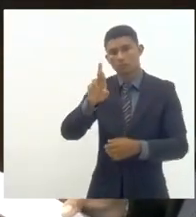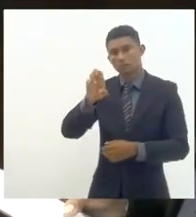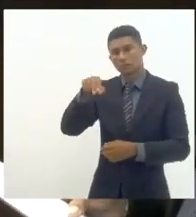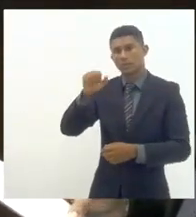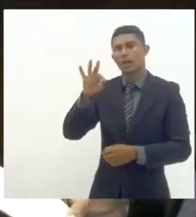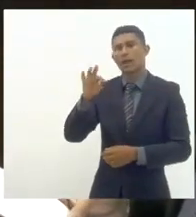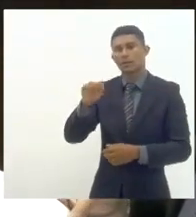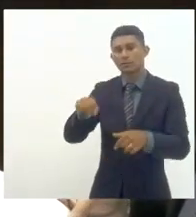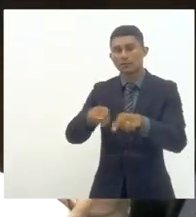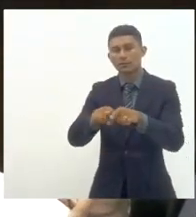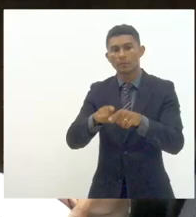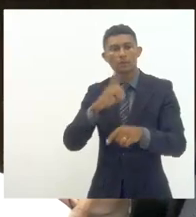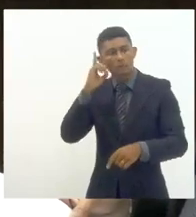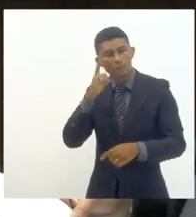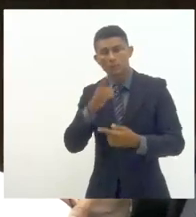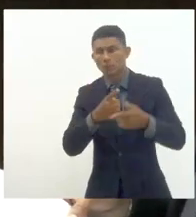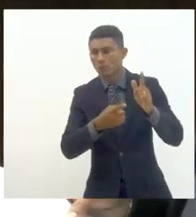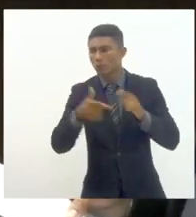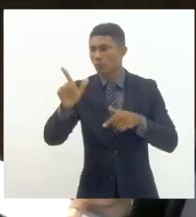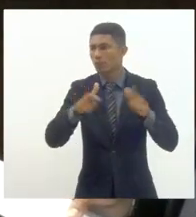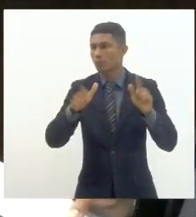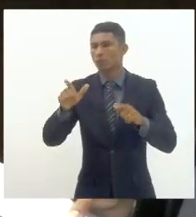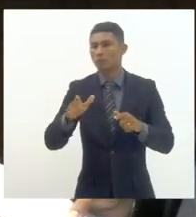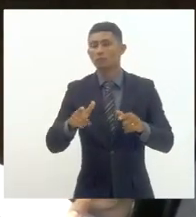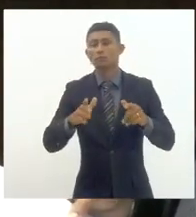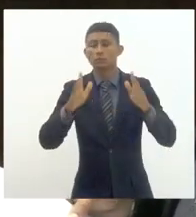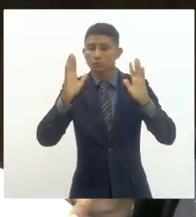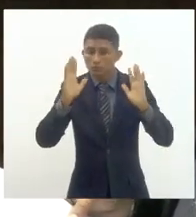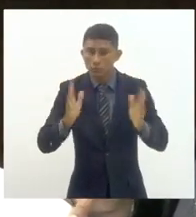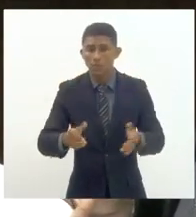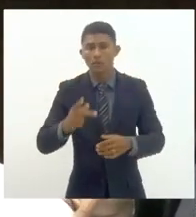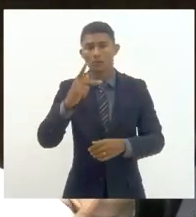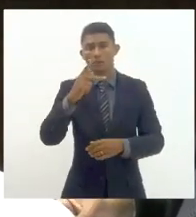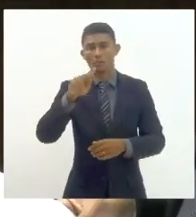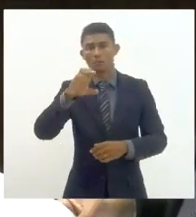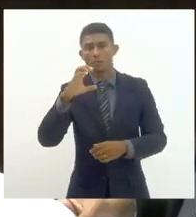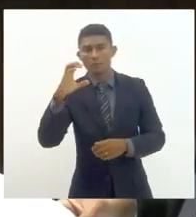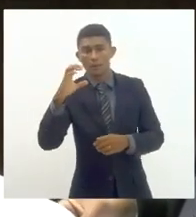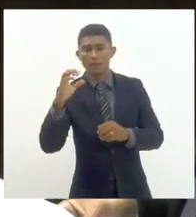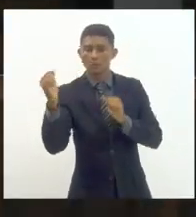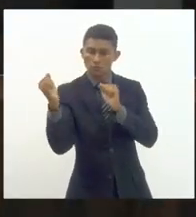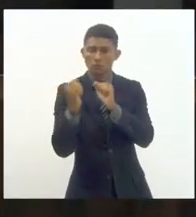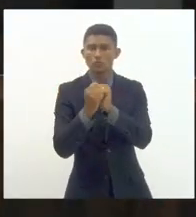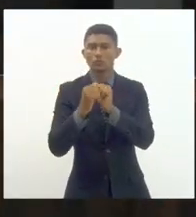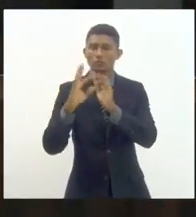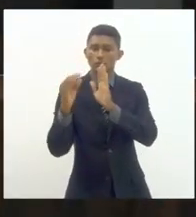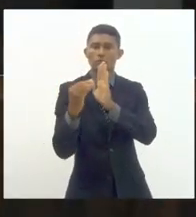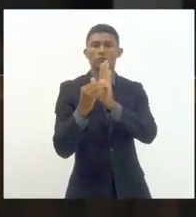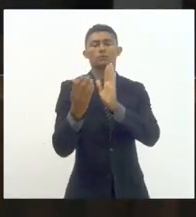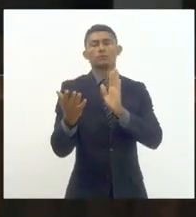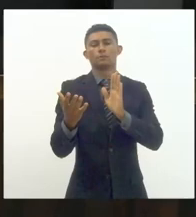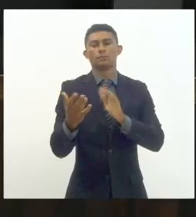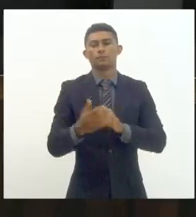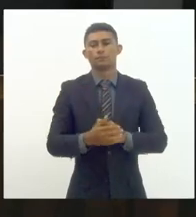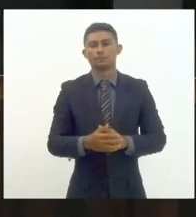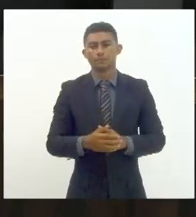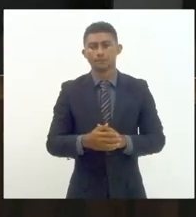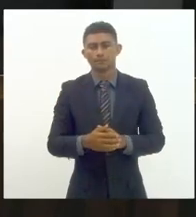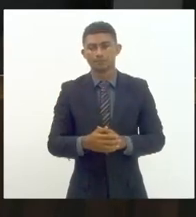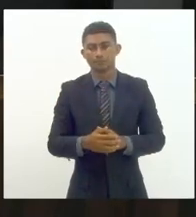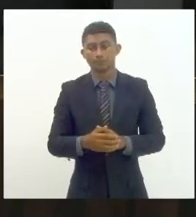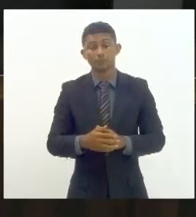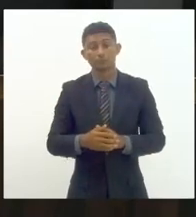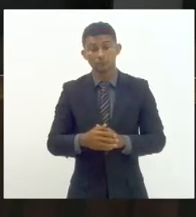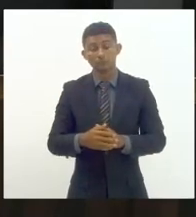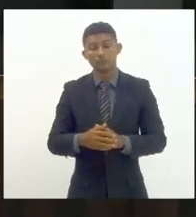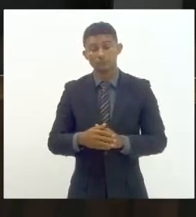isso, vários outros deputados, podiam já entrar como coautores nessa PEC. A gente republica a PEC para amanhã, mas volta com